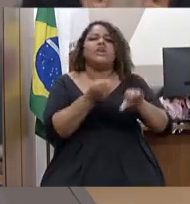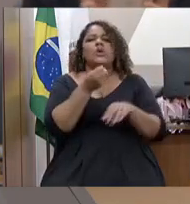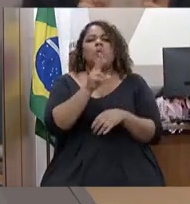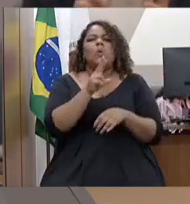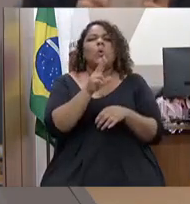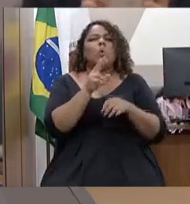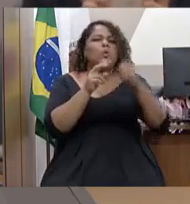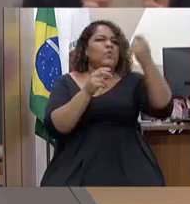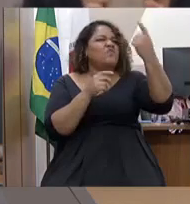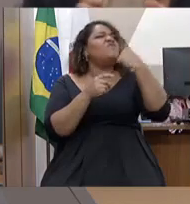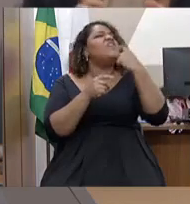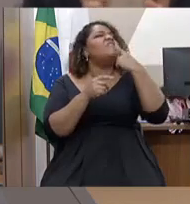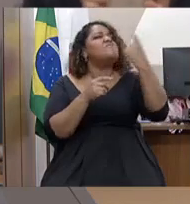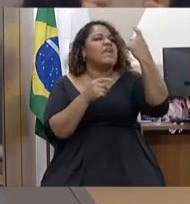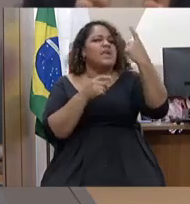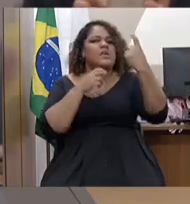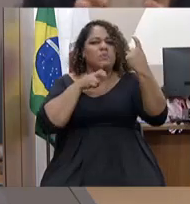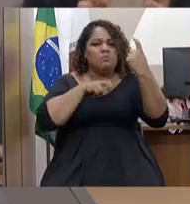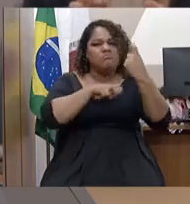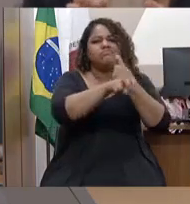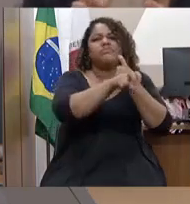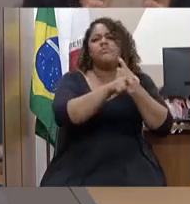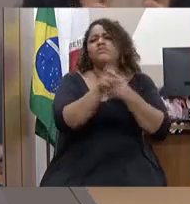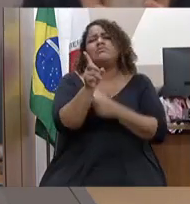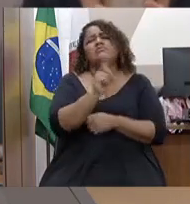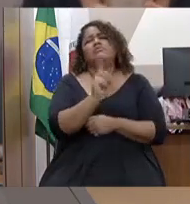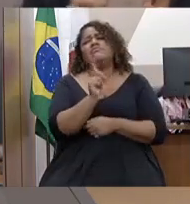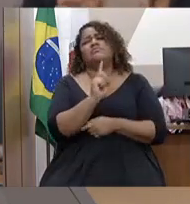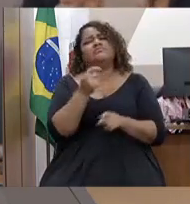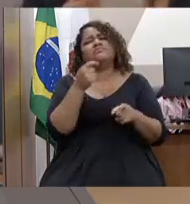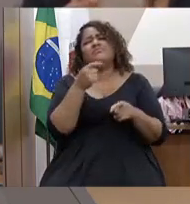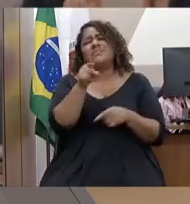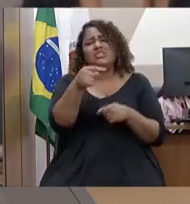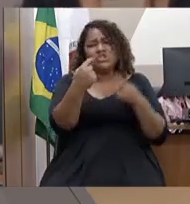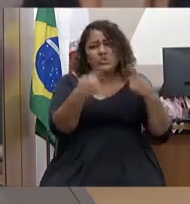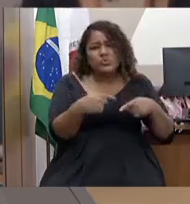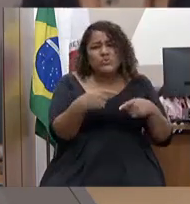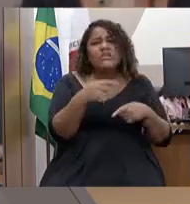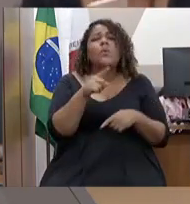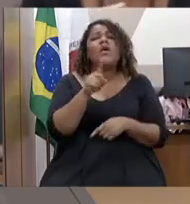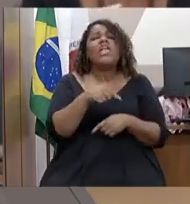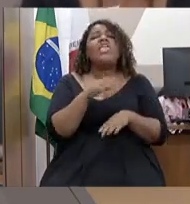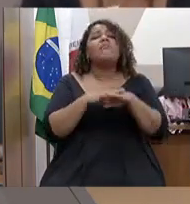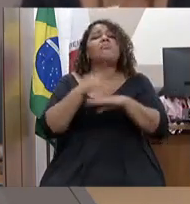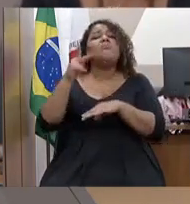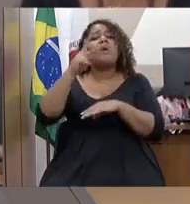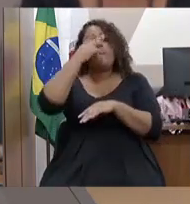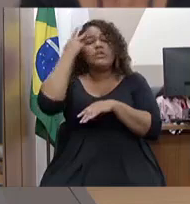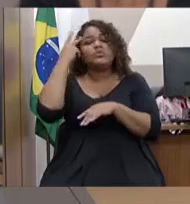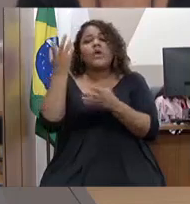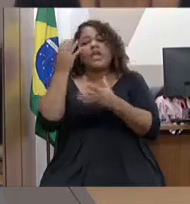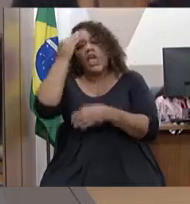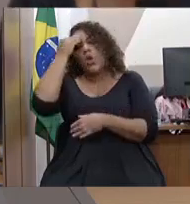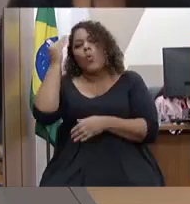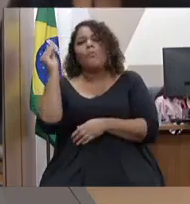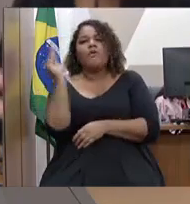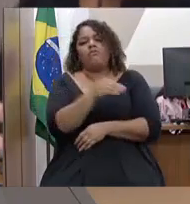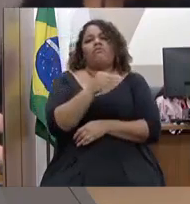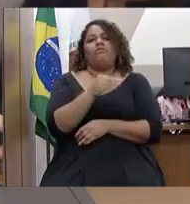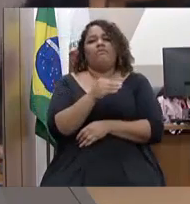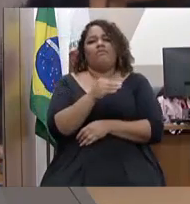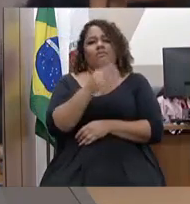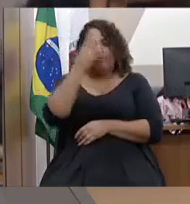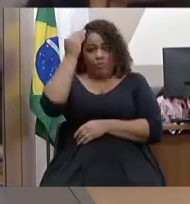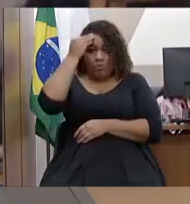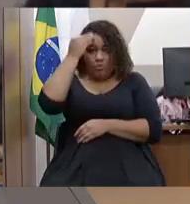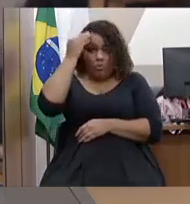essa discussão A gente é só interessa para quem quer culpar a vítima porque por que que o pneu do cara é do motoboy